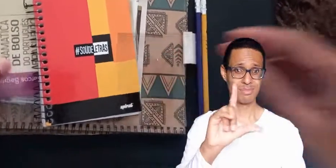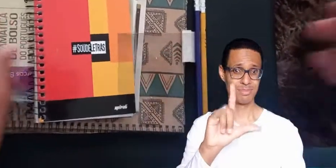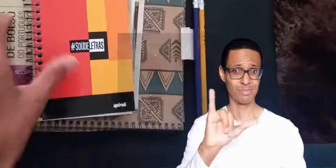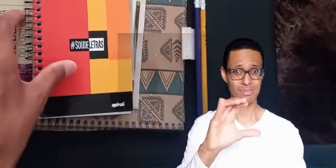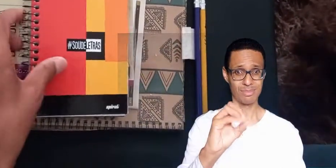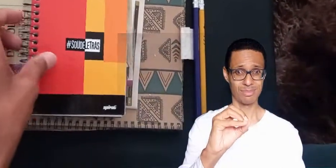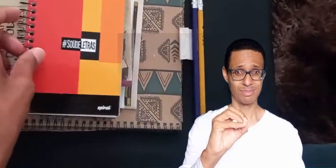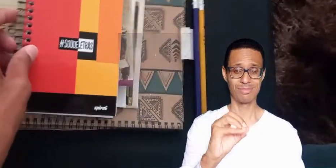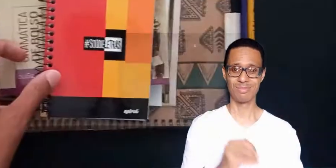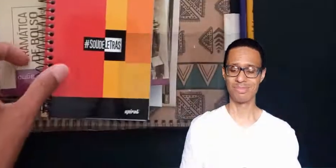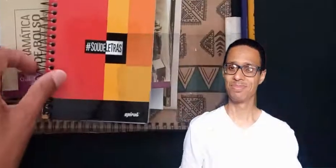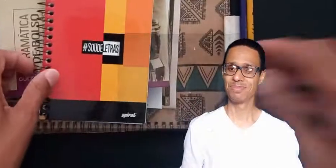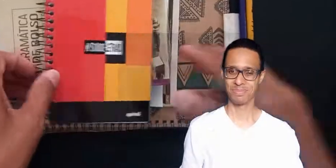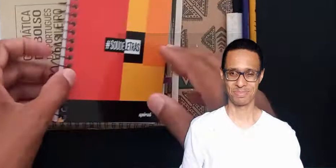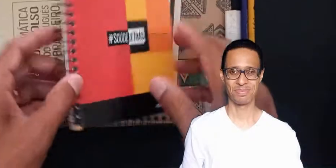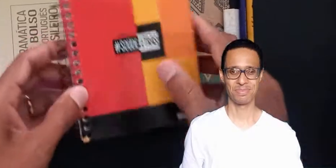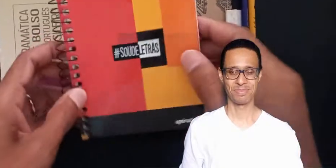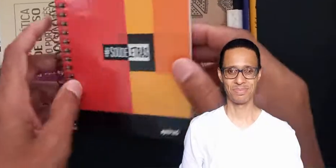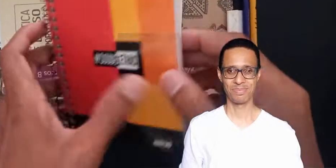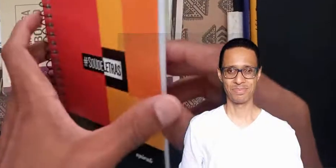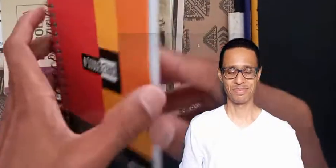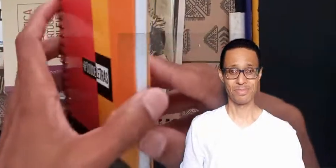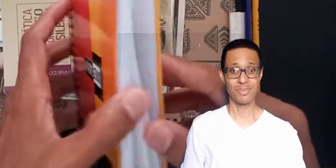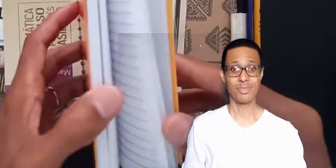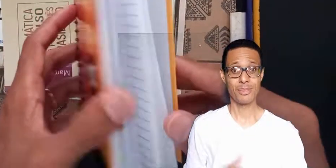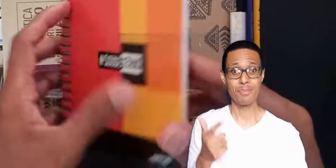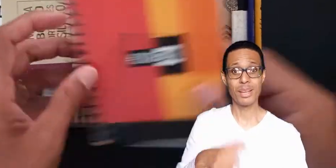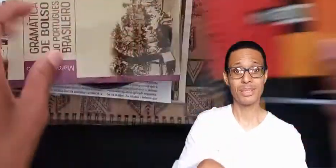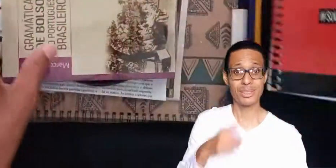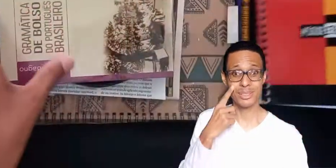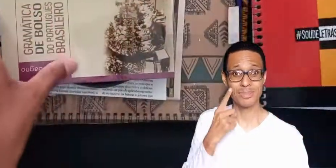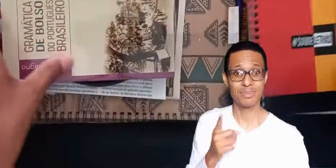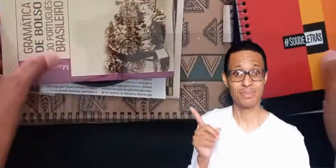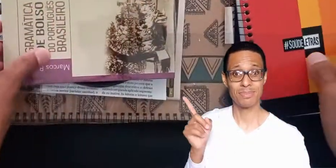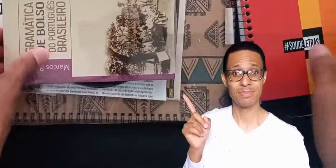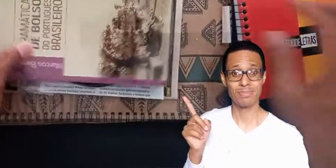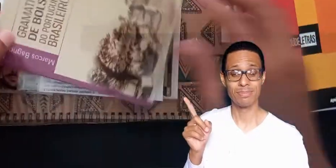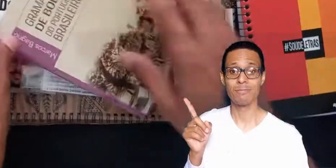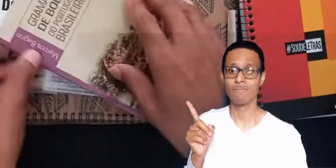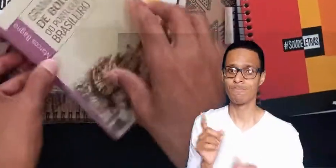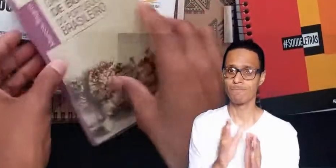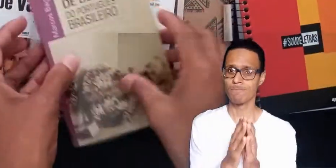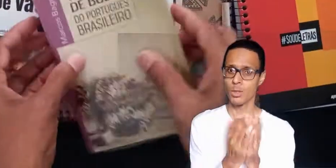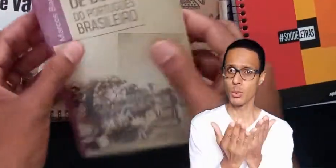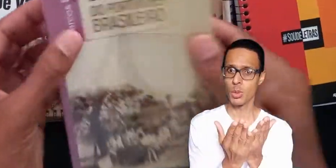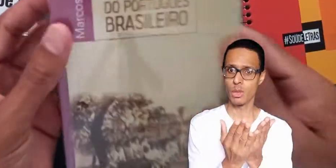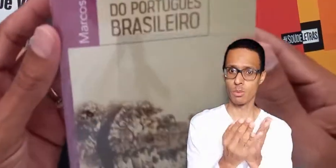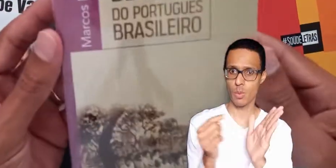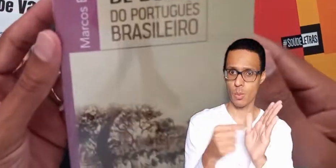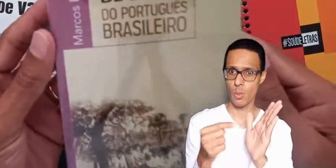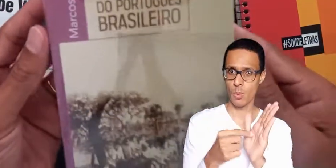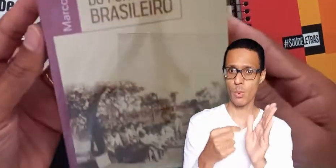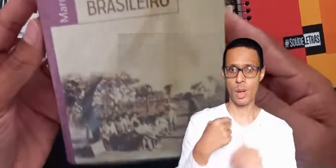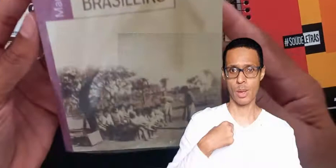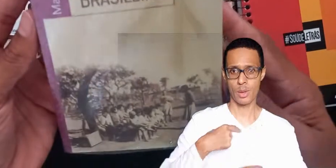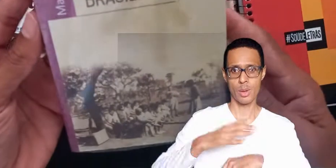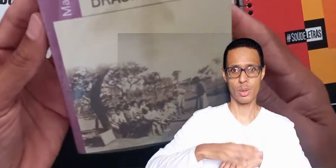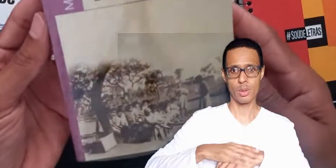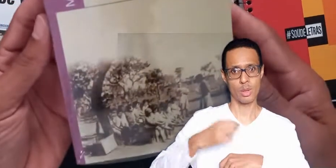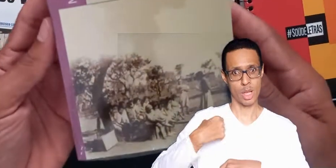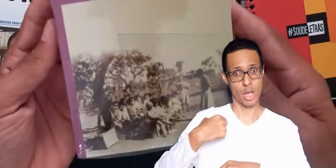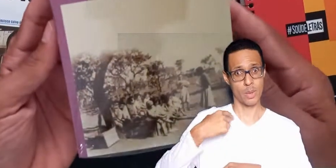Olha só que legal, hein? Temos aqui, olha, esse foi o livro que eu escolhi, meu primeiro livro como